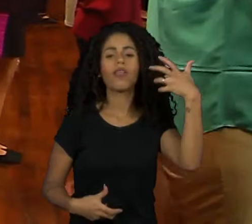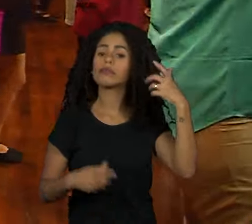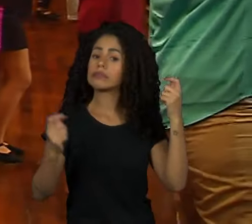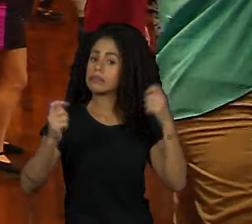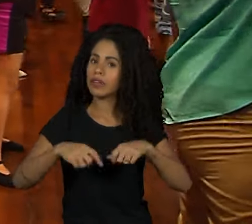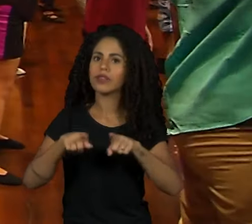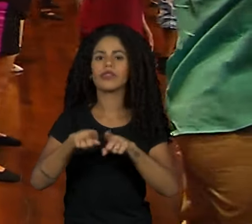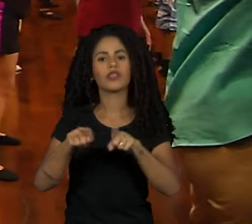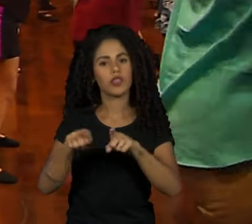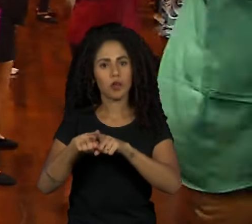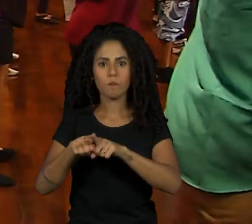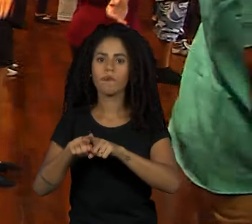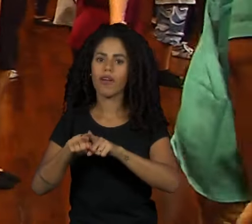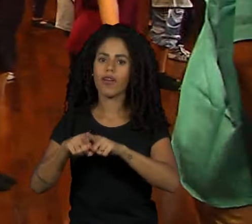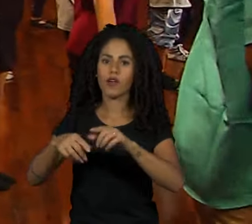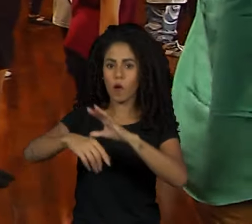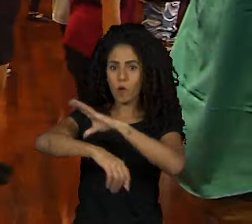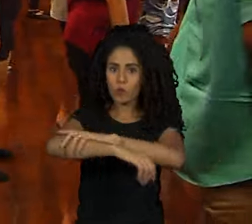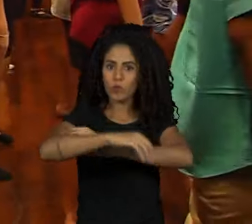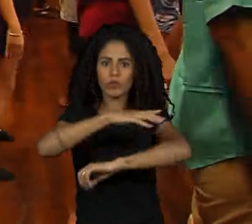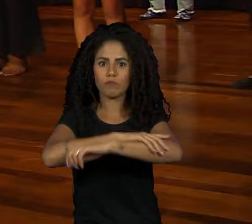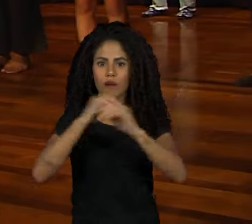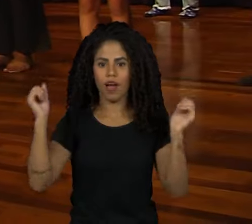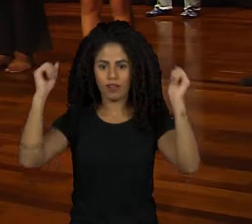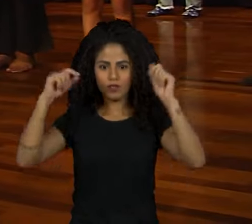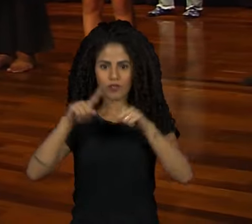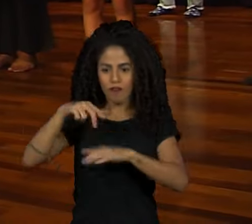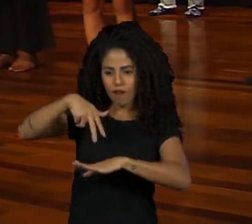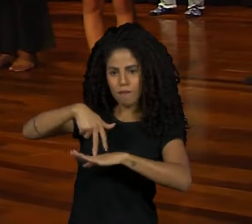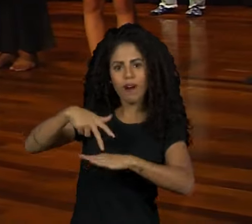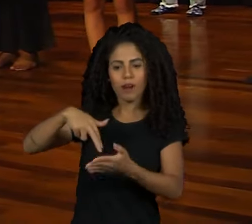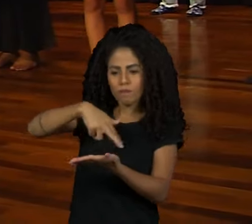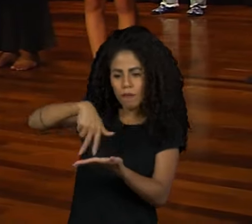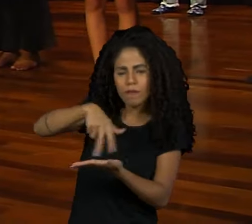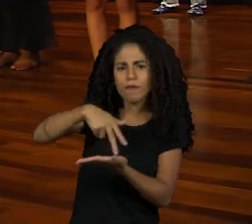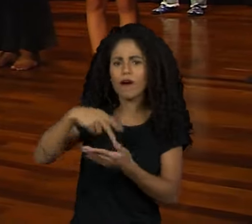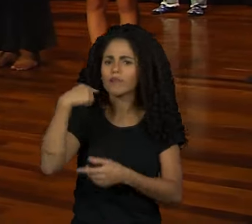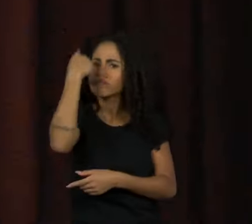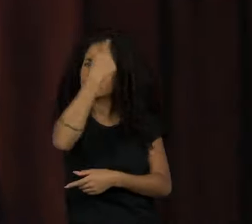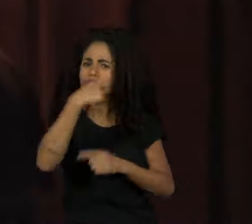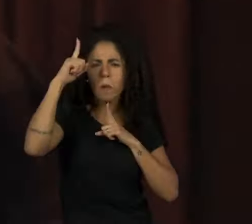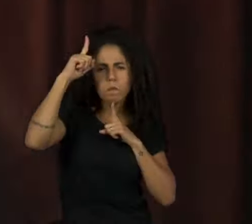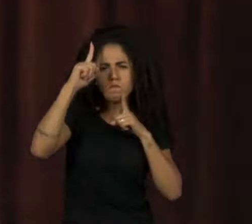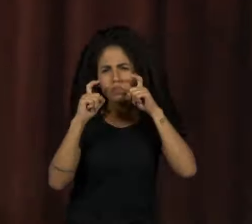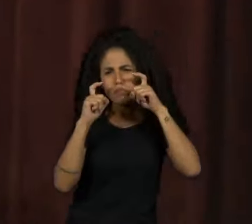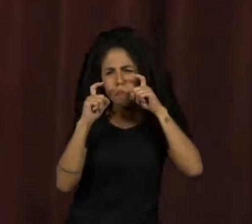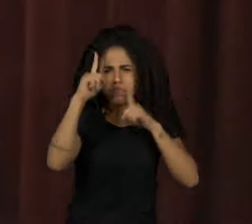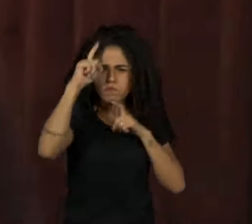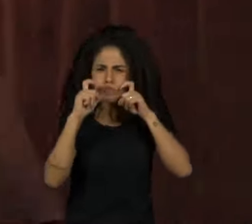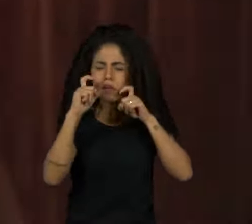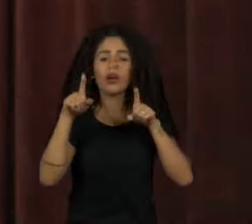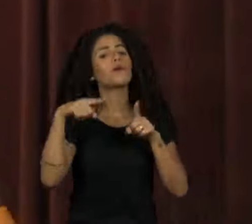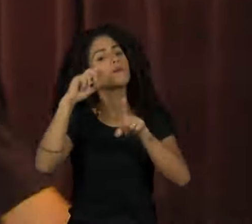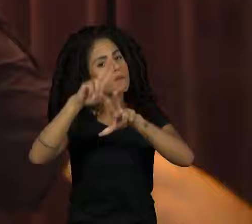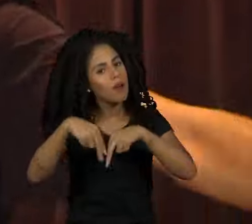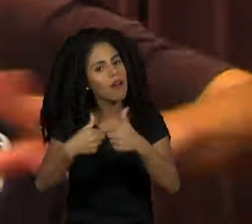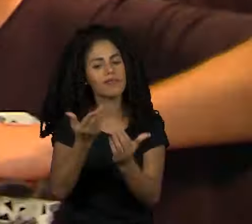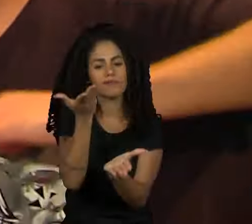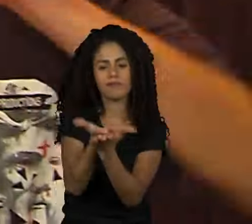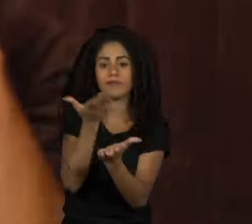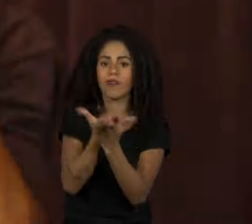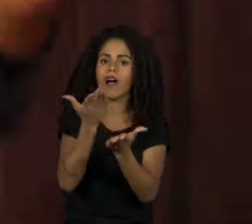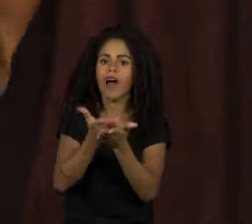os braços e as pernas para dançar, o rosto para interpretar. Por isso, as aulas são